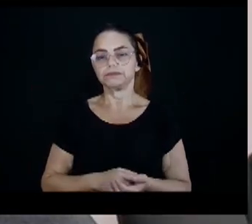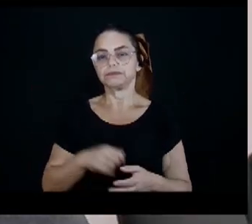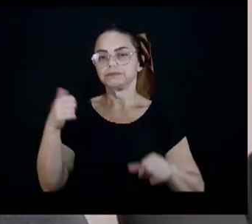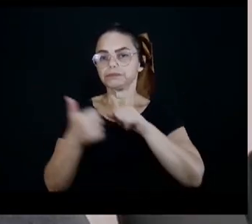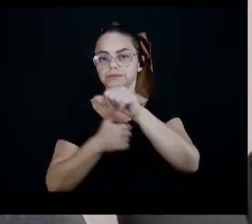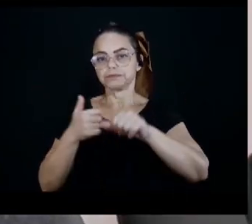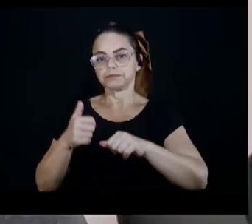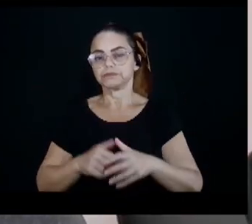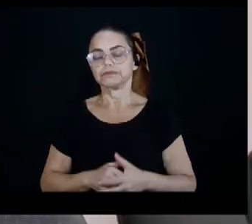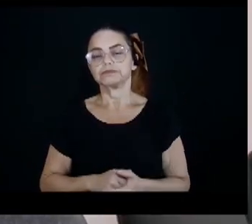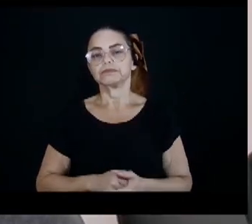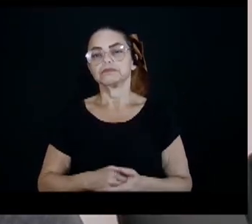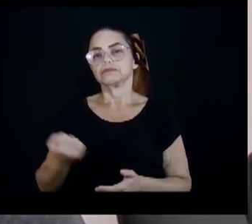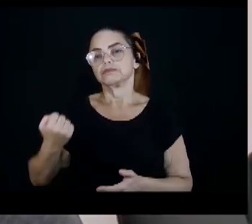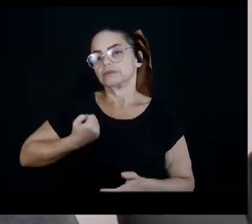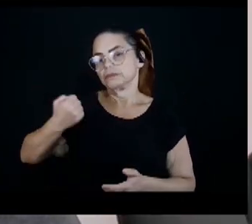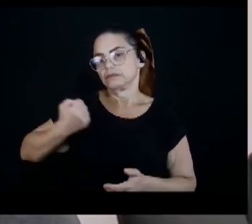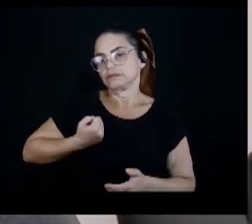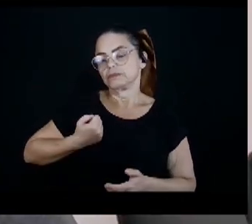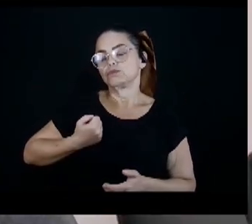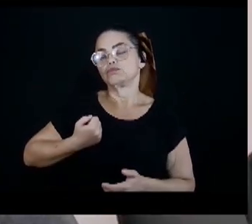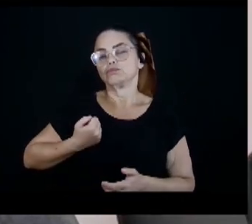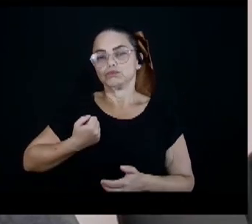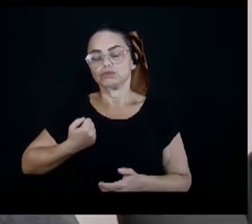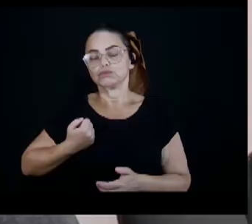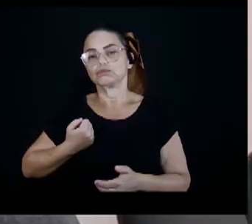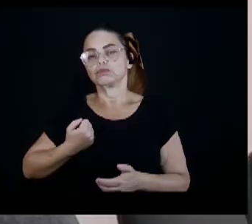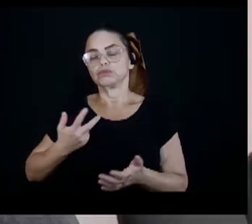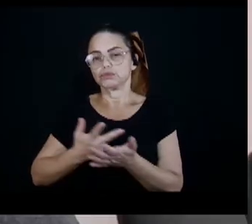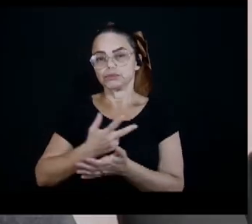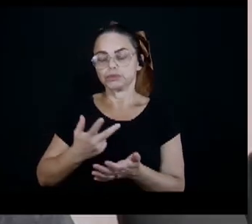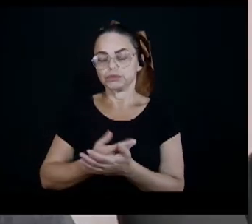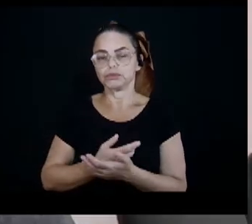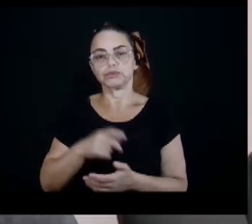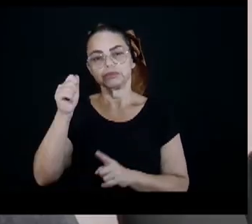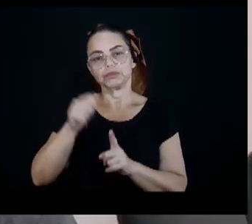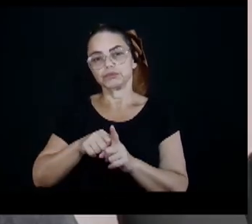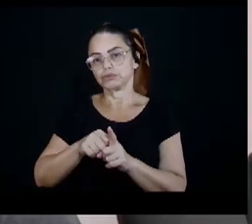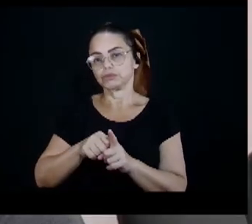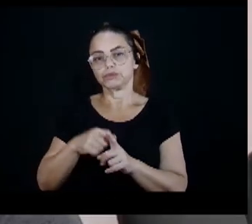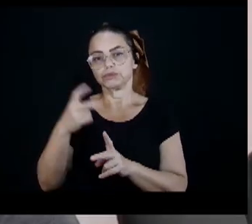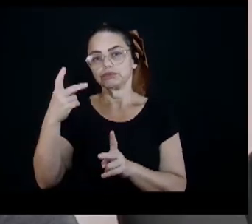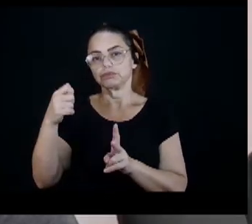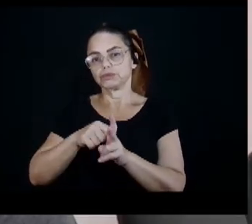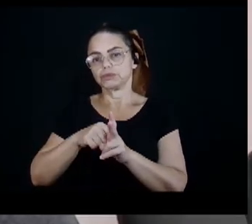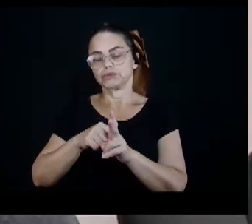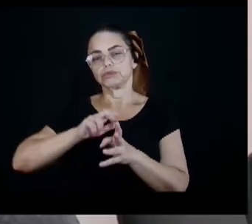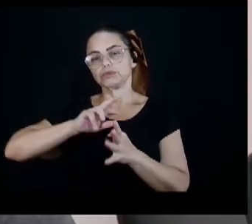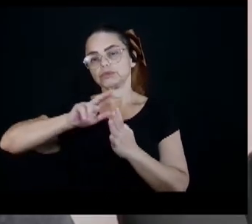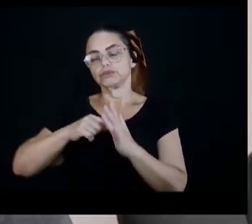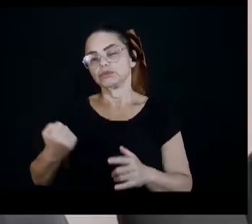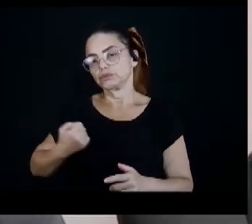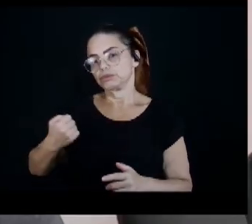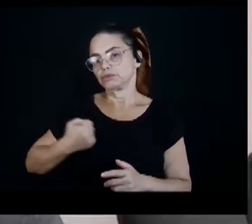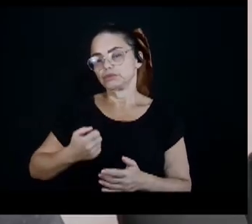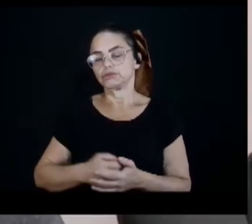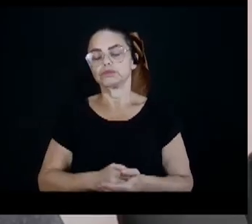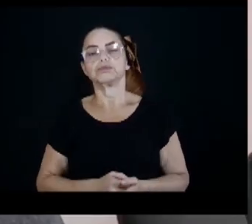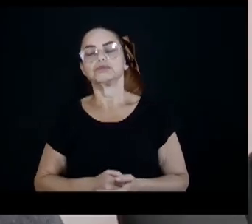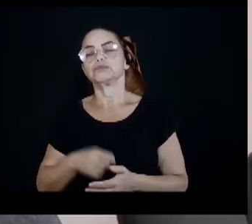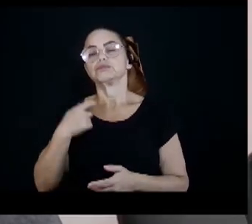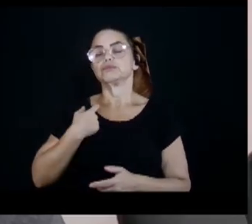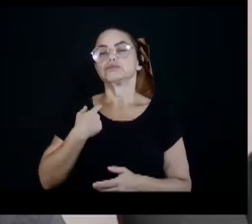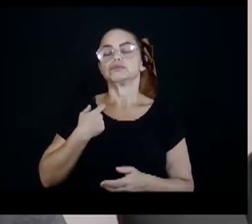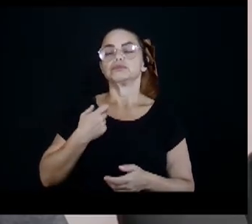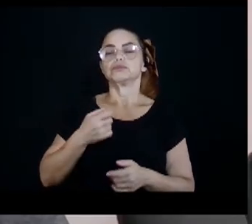muito drástica, né? Em um mês, 2 meses, você perde vários números. E o mercado, ele projeta, esse mesmo estudo, ele